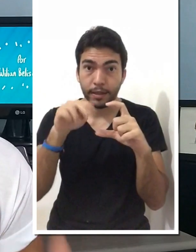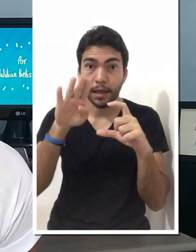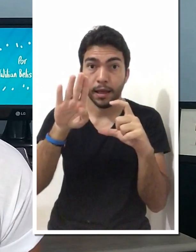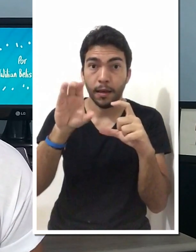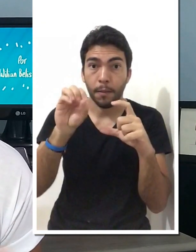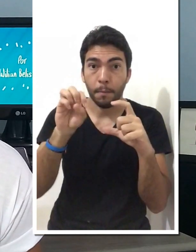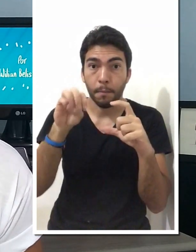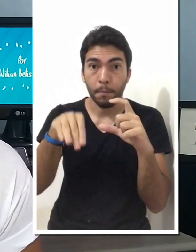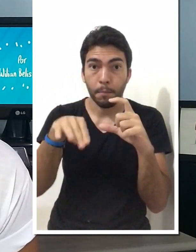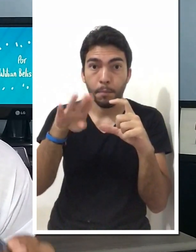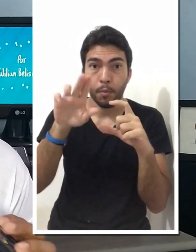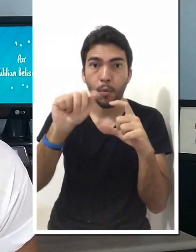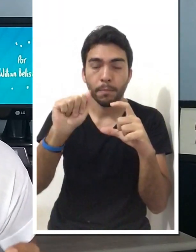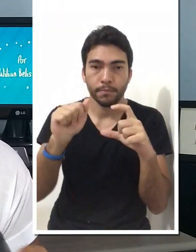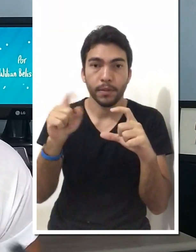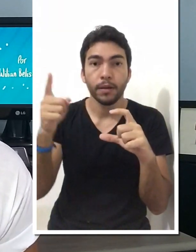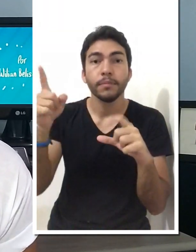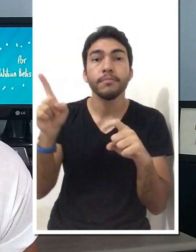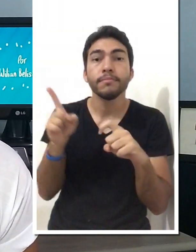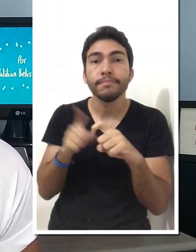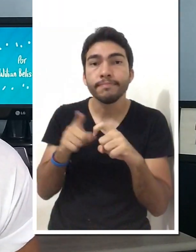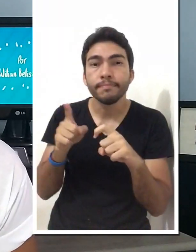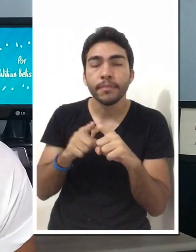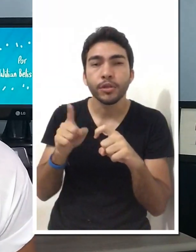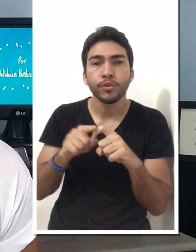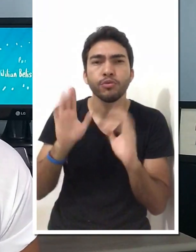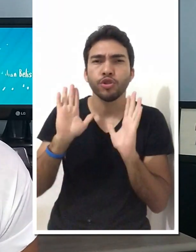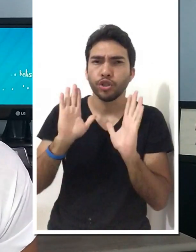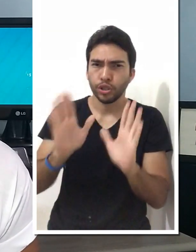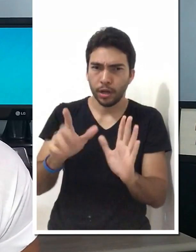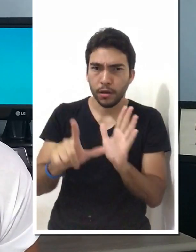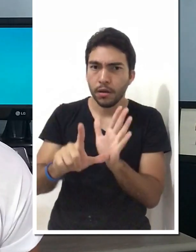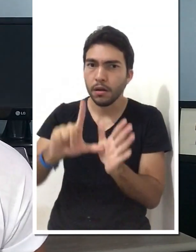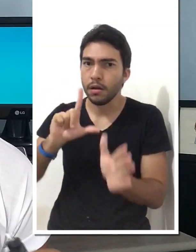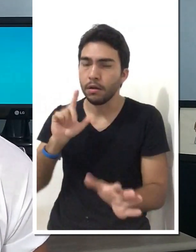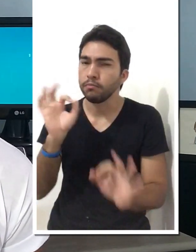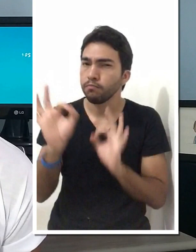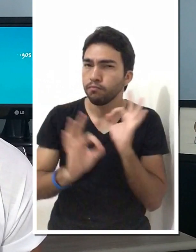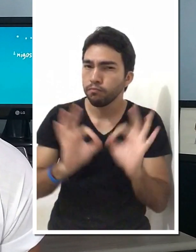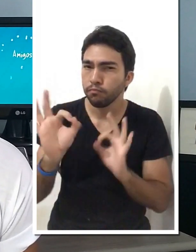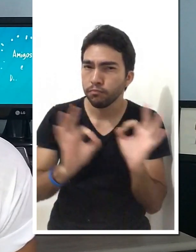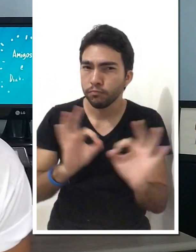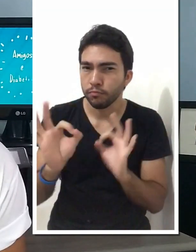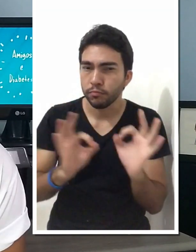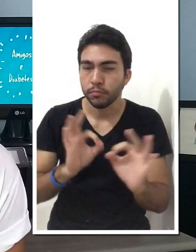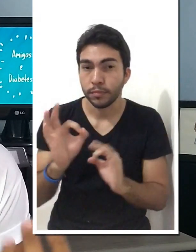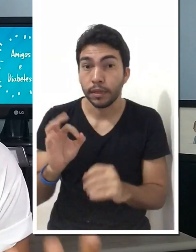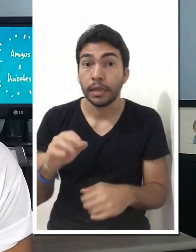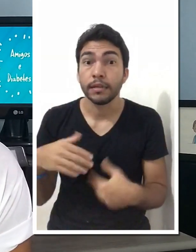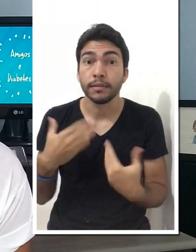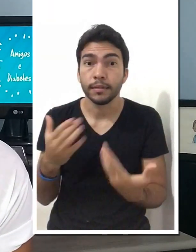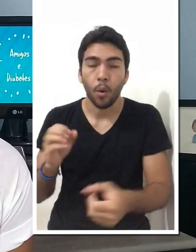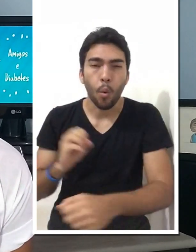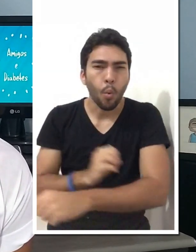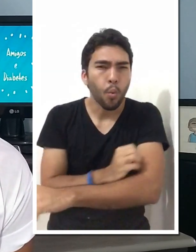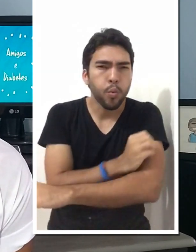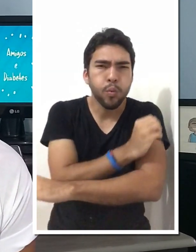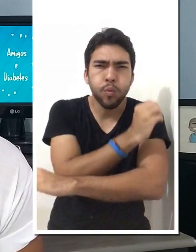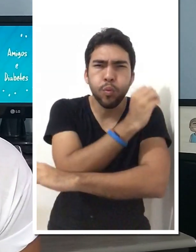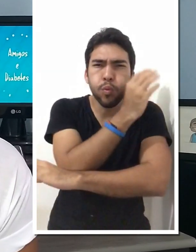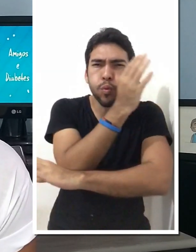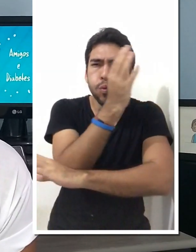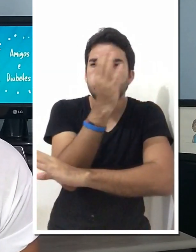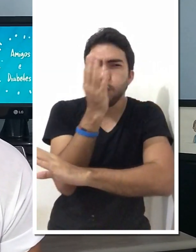dia inteiro. Então, a todo momento vai liberar uma dosagem de insulina, e quando a gente for se